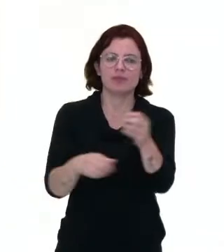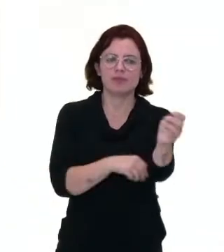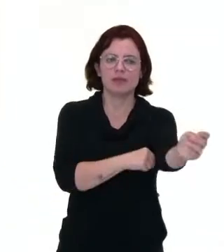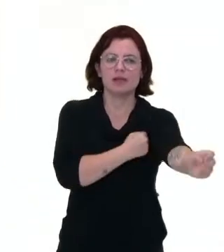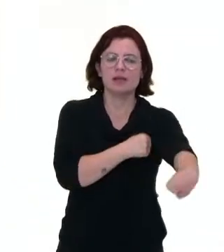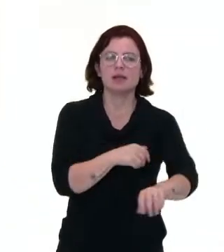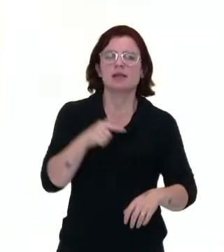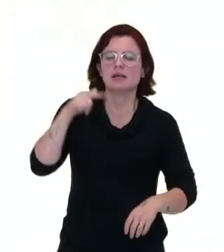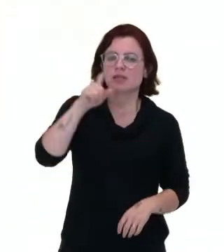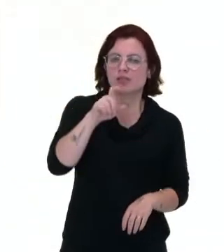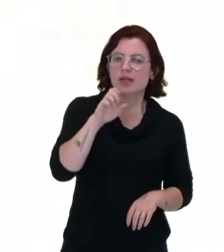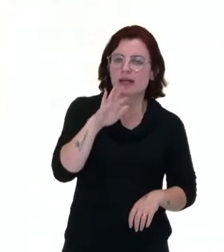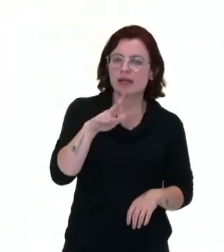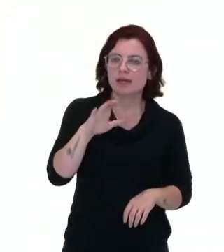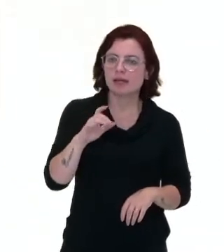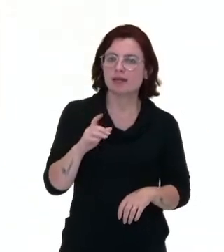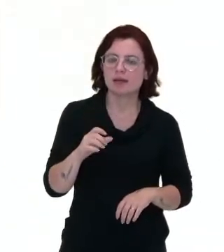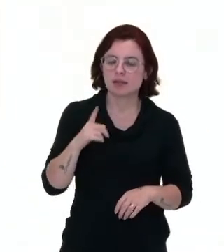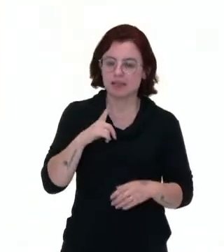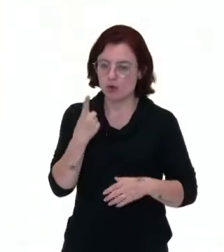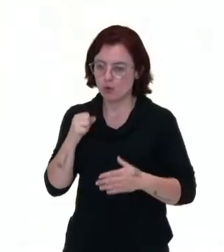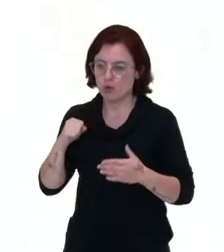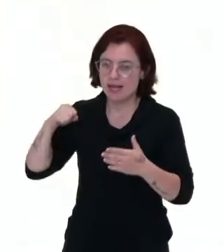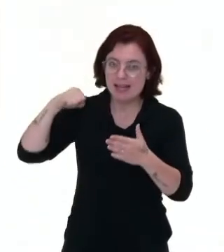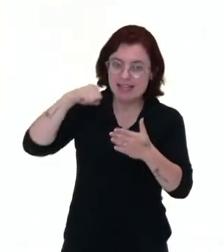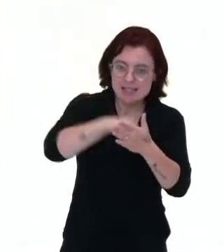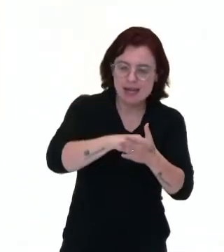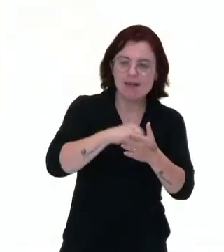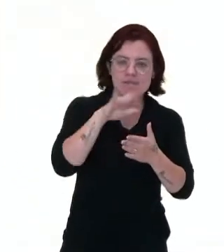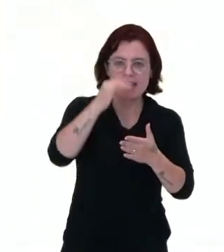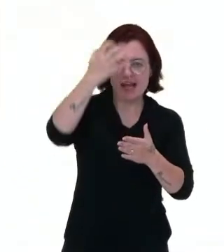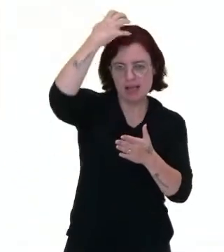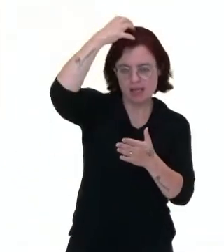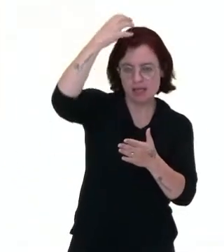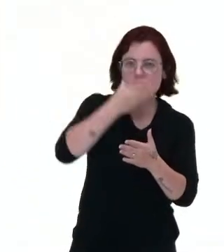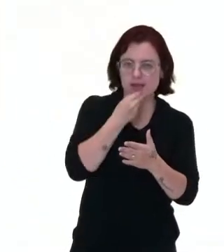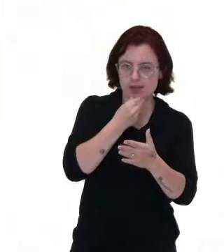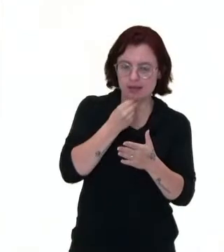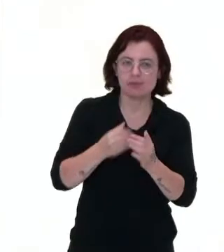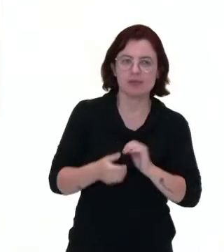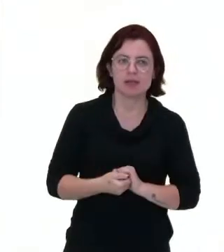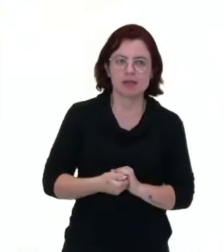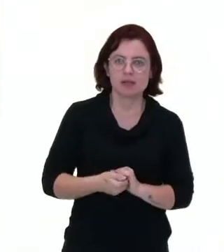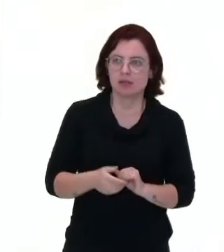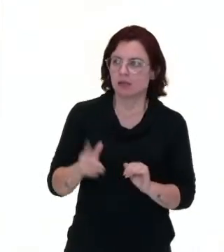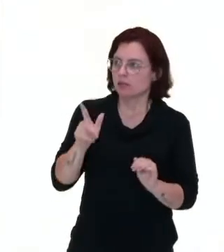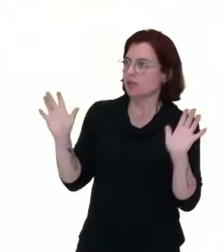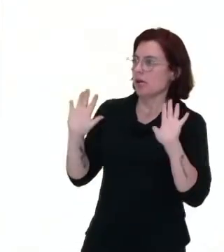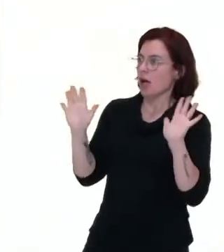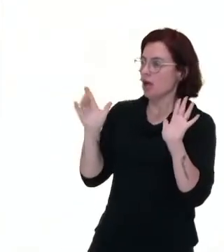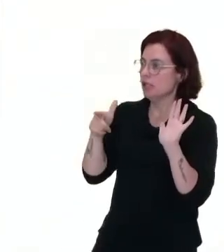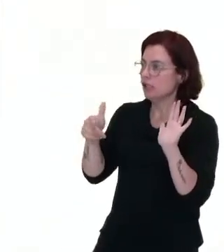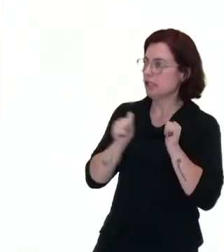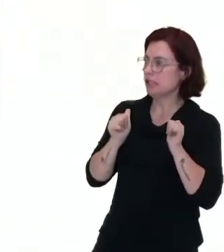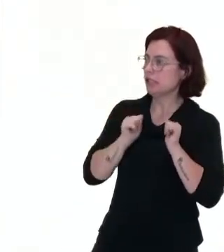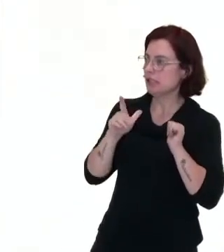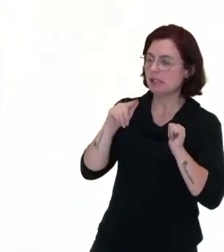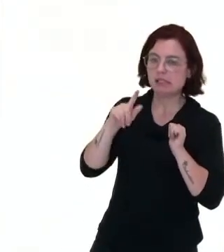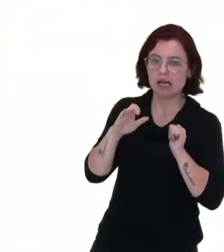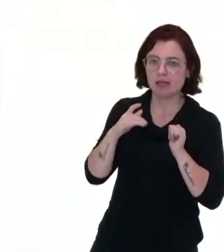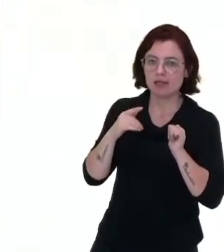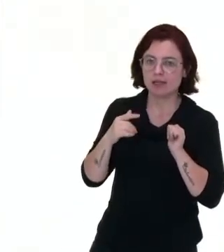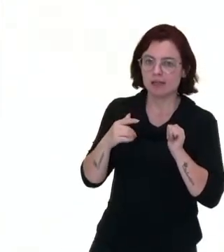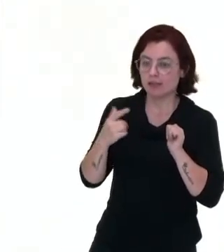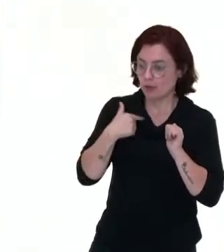cheque é quando uma peça ataca o rei. Ele, então, fica em xeque. O rei não